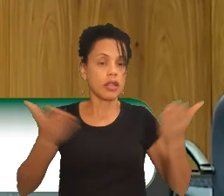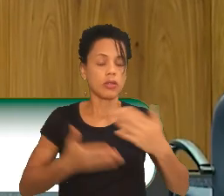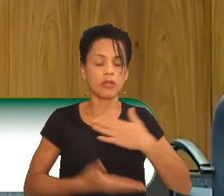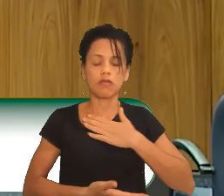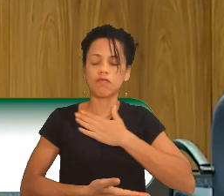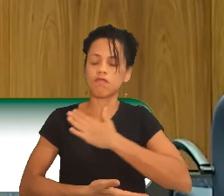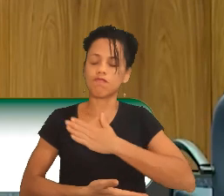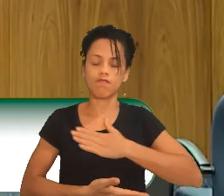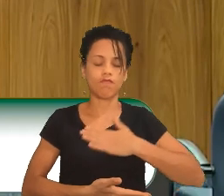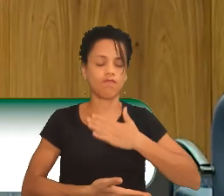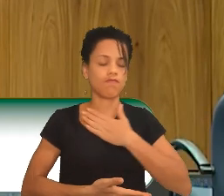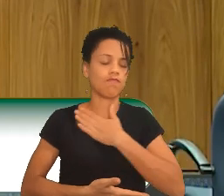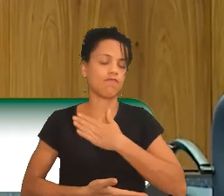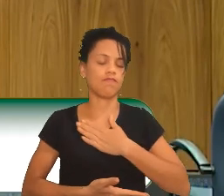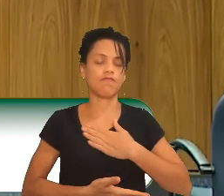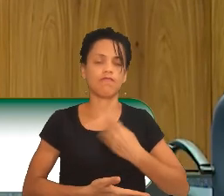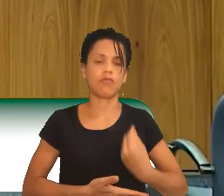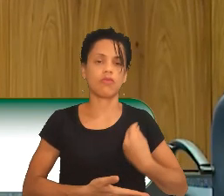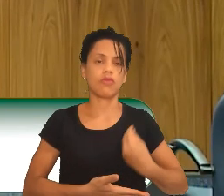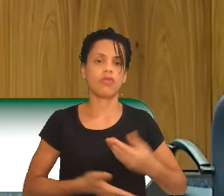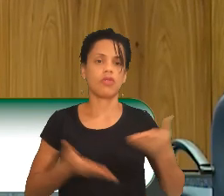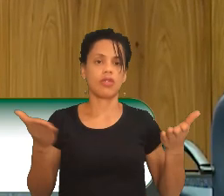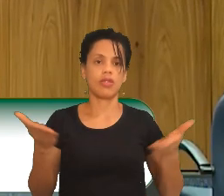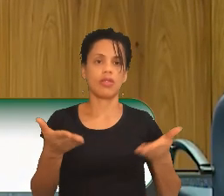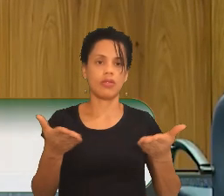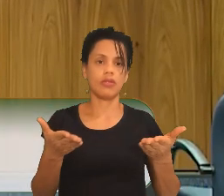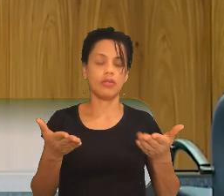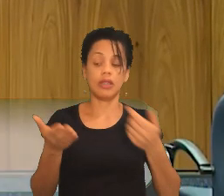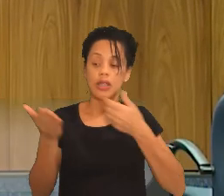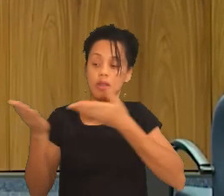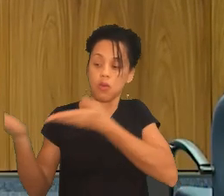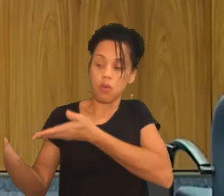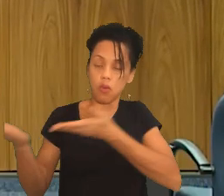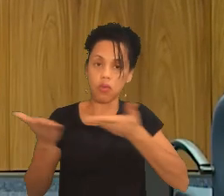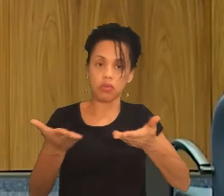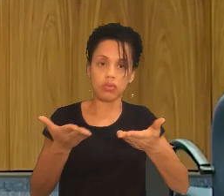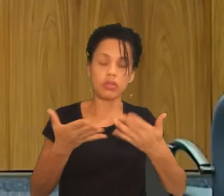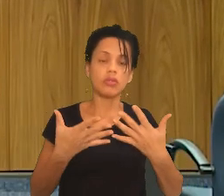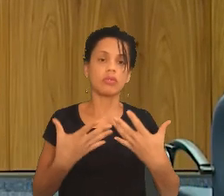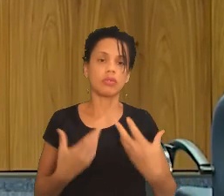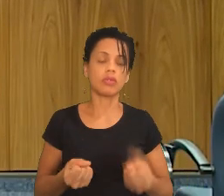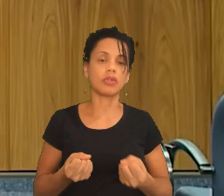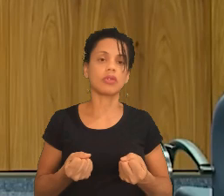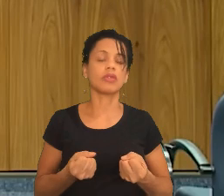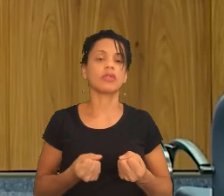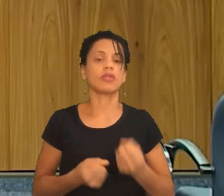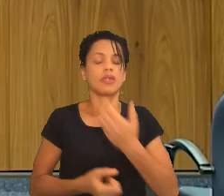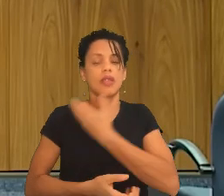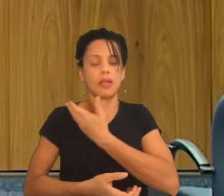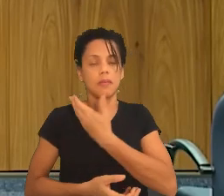nesta casa, receber o convite da nossa amiga, da nossa guerreira Inês.